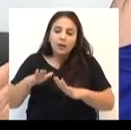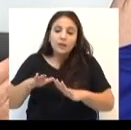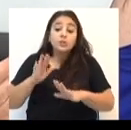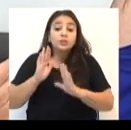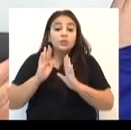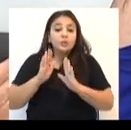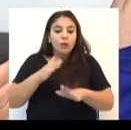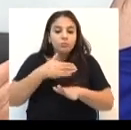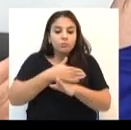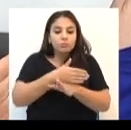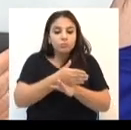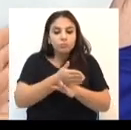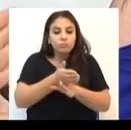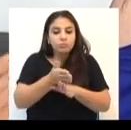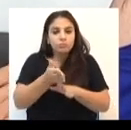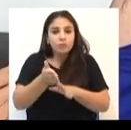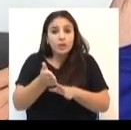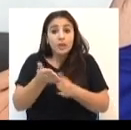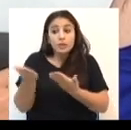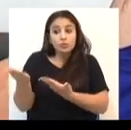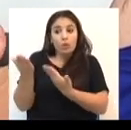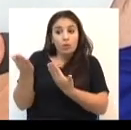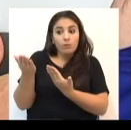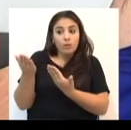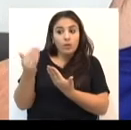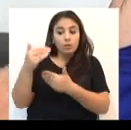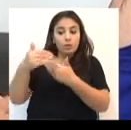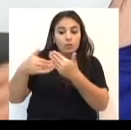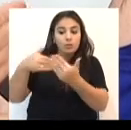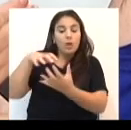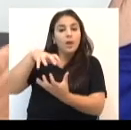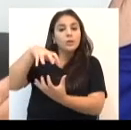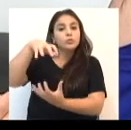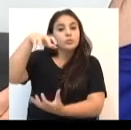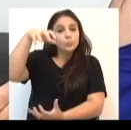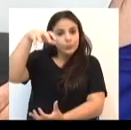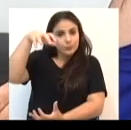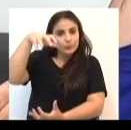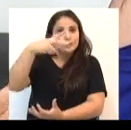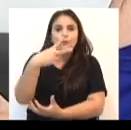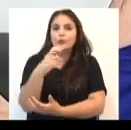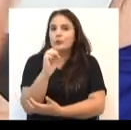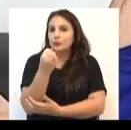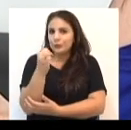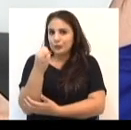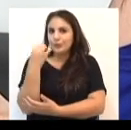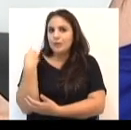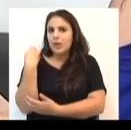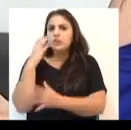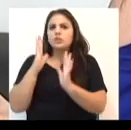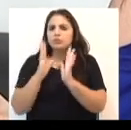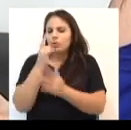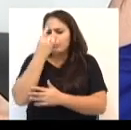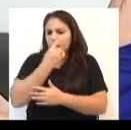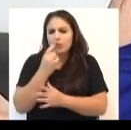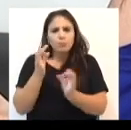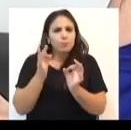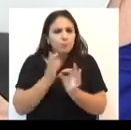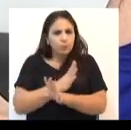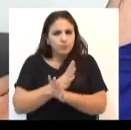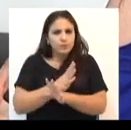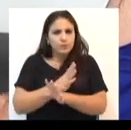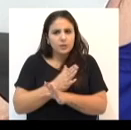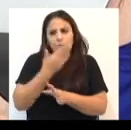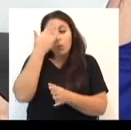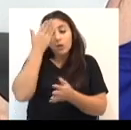passam pela fase adulta, porque aí não são mais adolescentes. Com 28 anos, nós temos já as personalidades formadas.